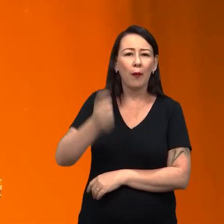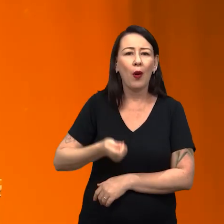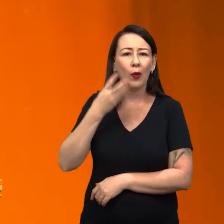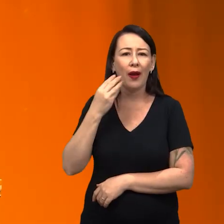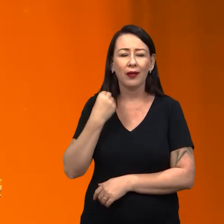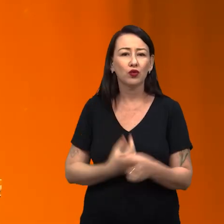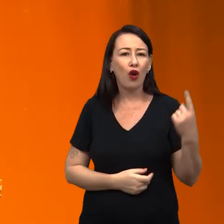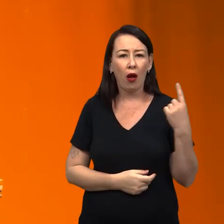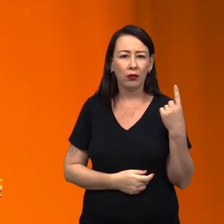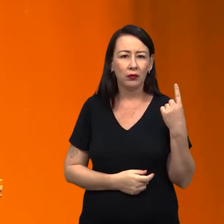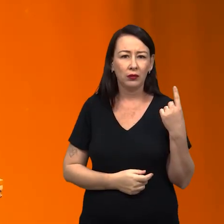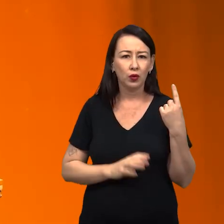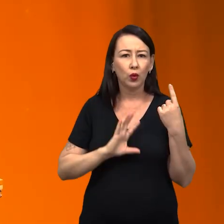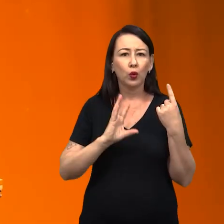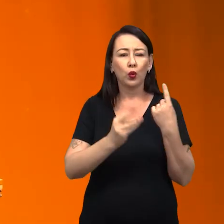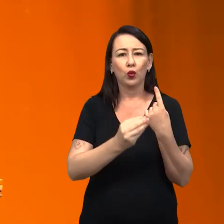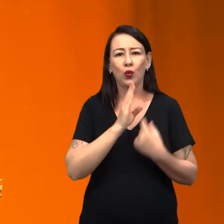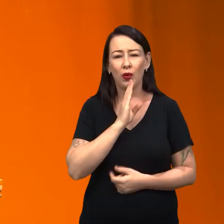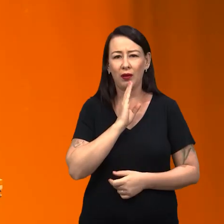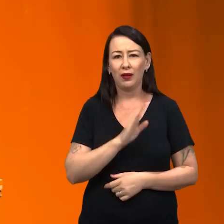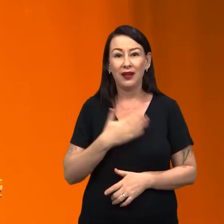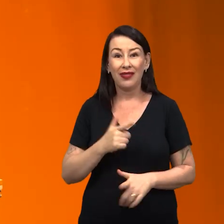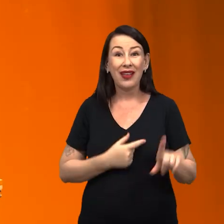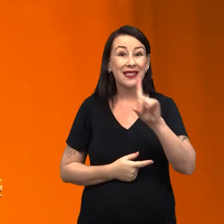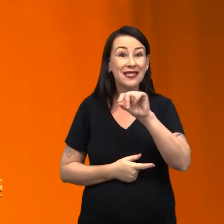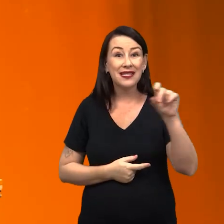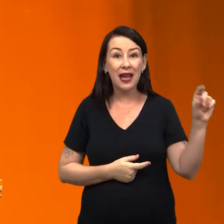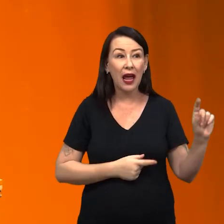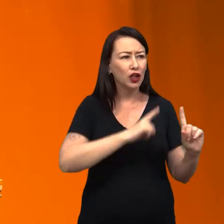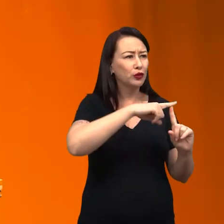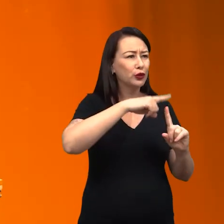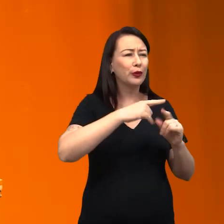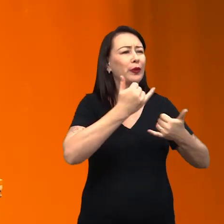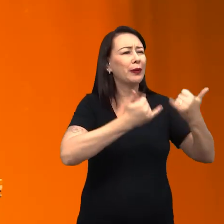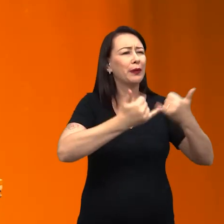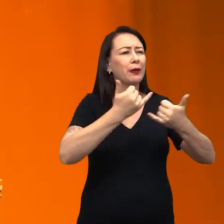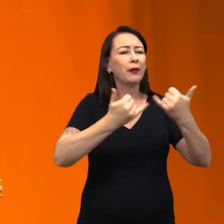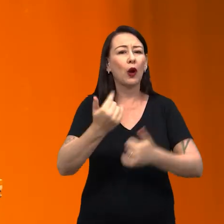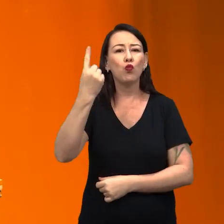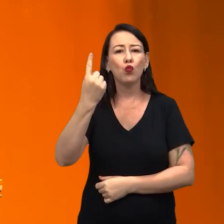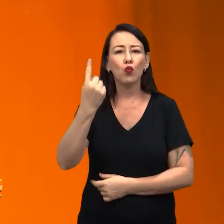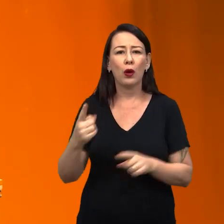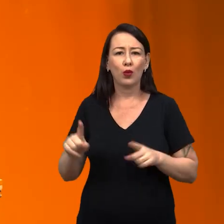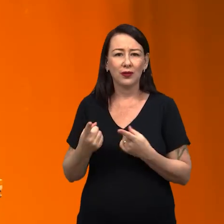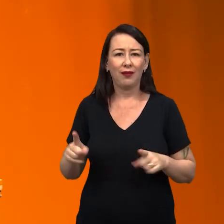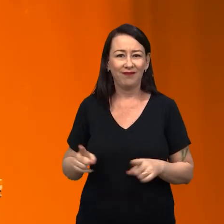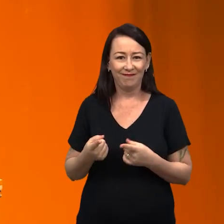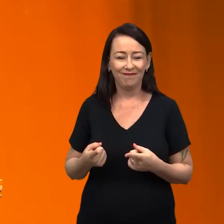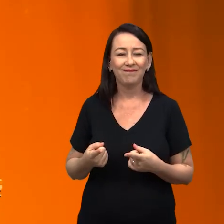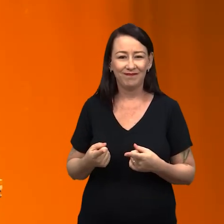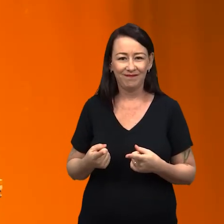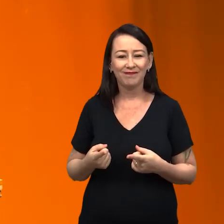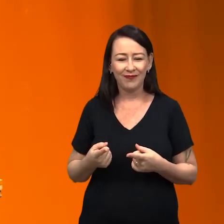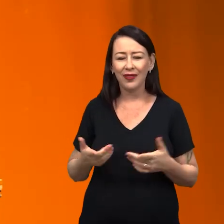lembravam. Imagina, de 100 brincadeiras, uma era cantada. E eu já ouvi,